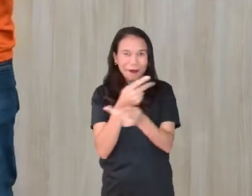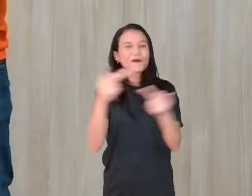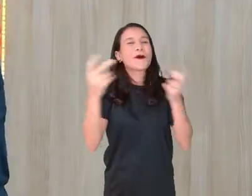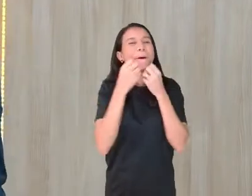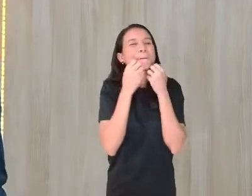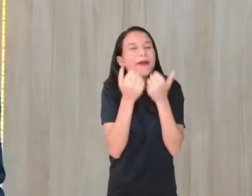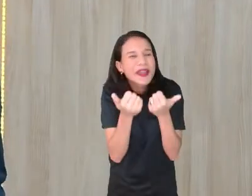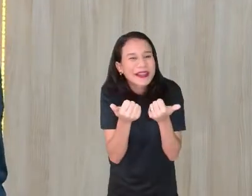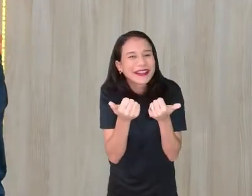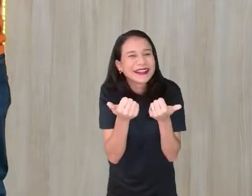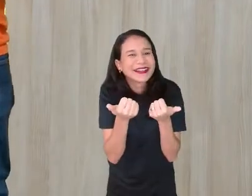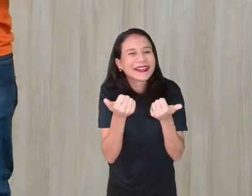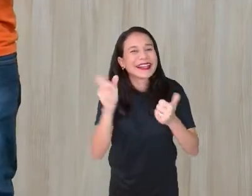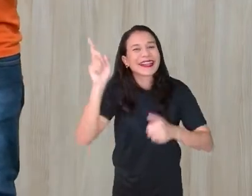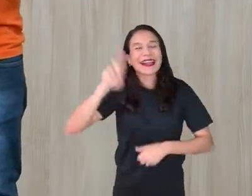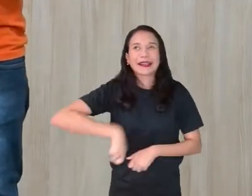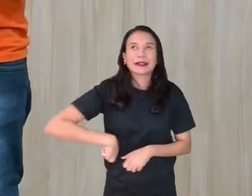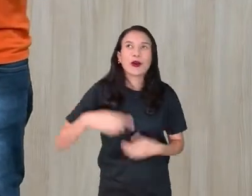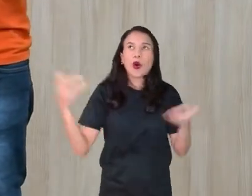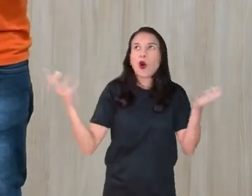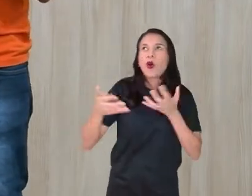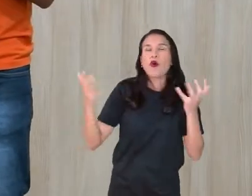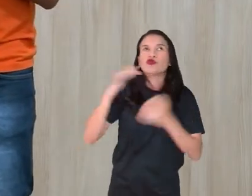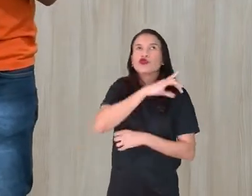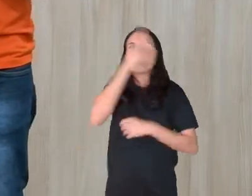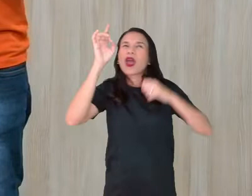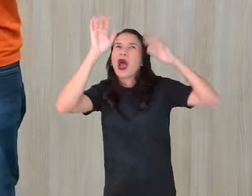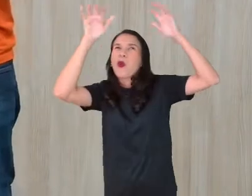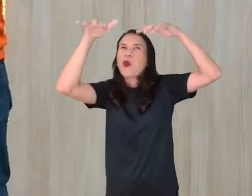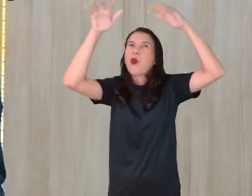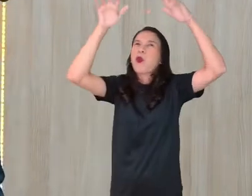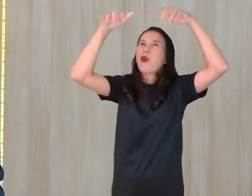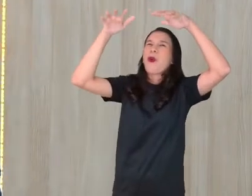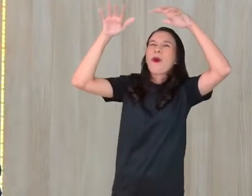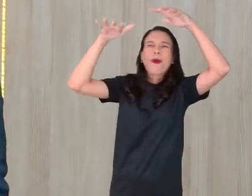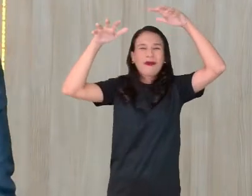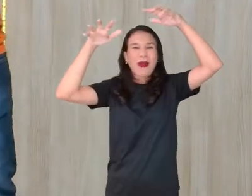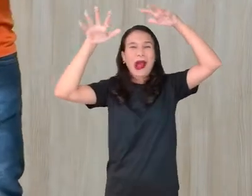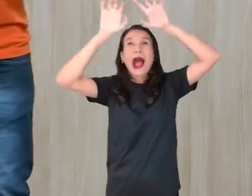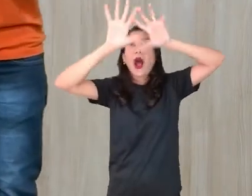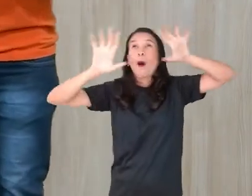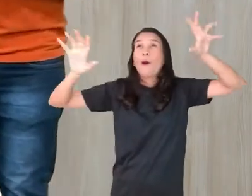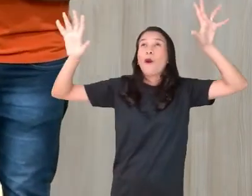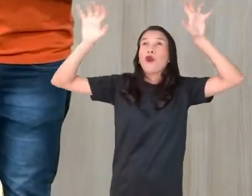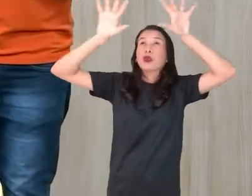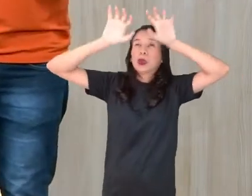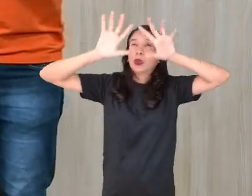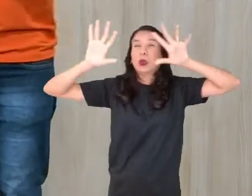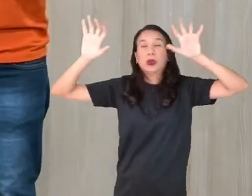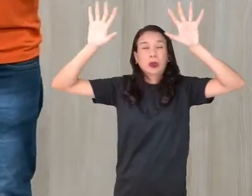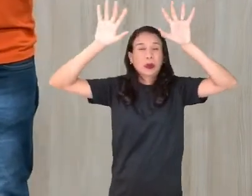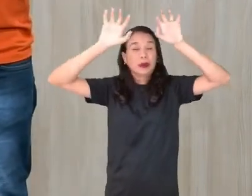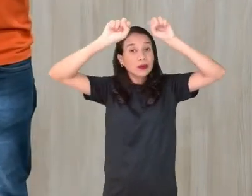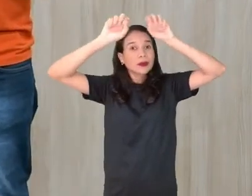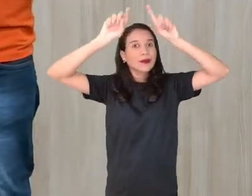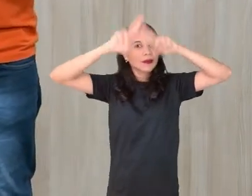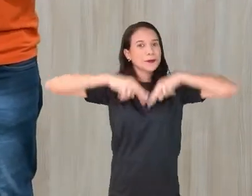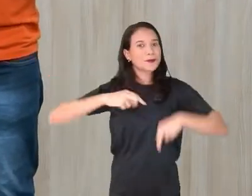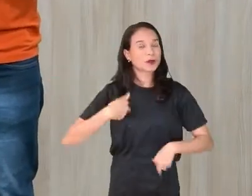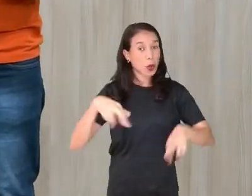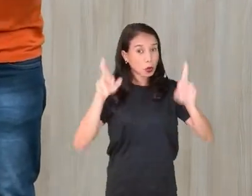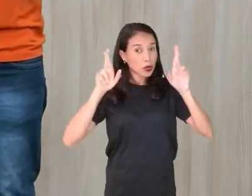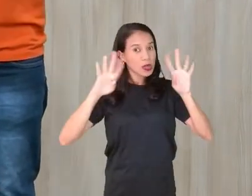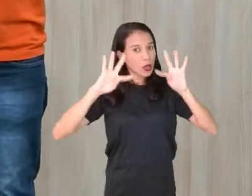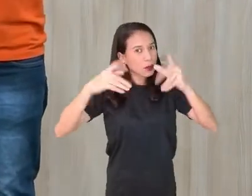vocês estão aí? O tempo hoje amanheceu, né? Meio carregado aí com muita chuva. Espero que todo mundo